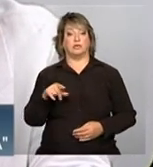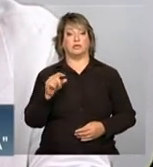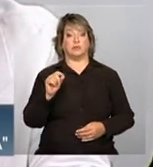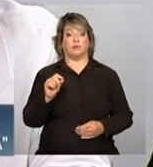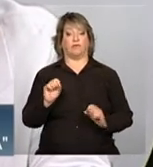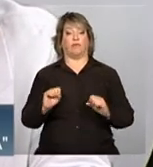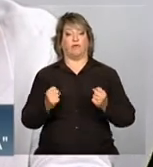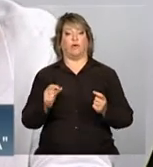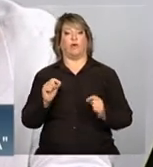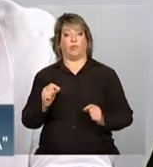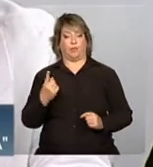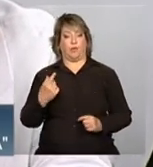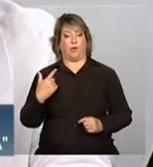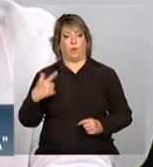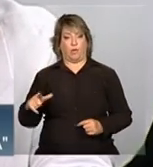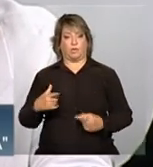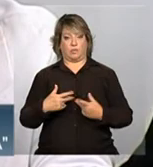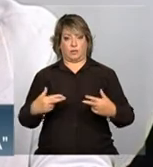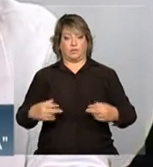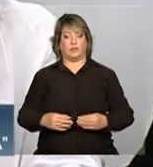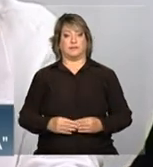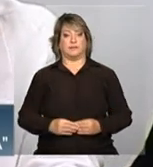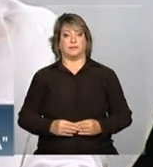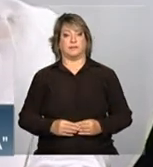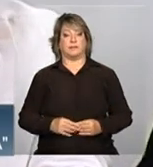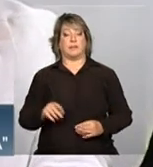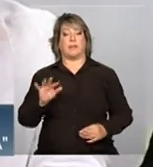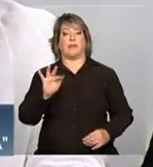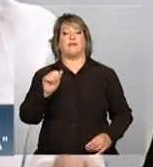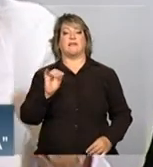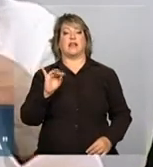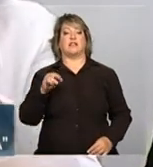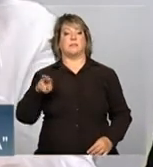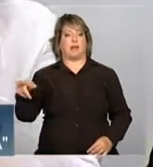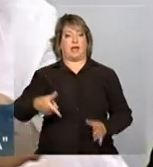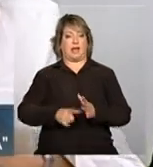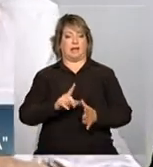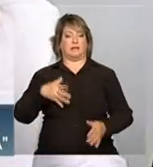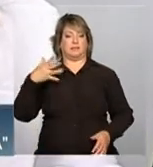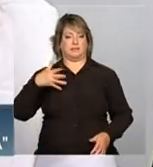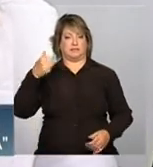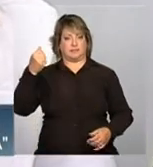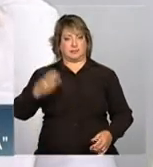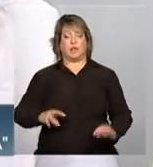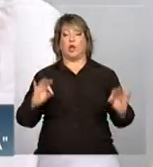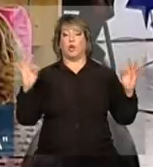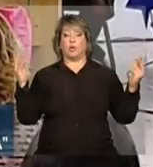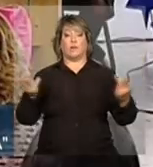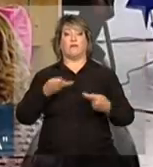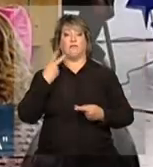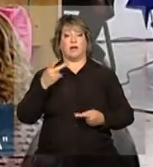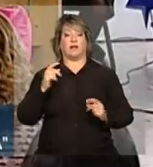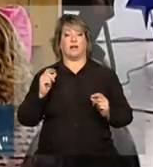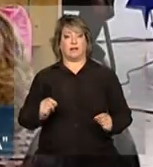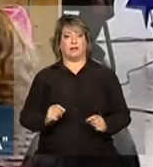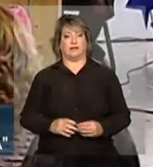aqui o seguinte, o que a Fátima disse, que todas que falaram reforçaram.